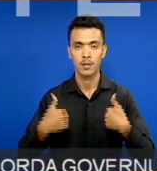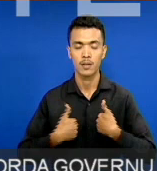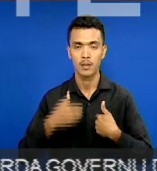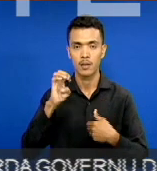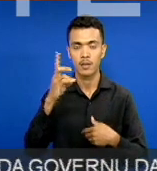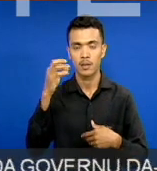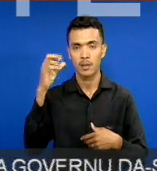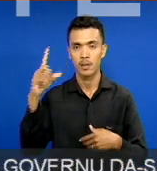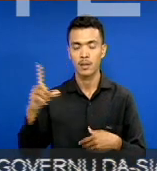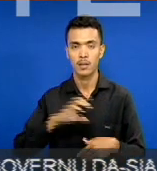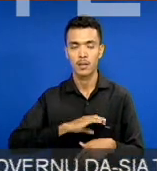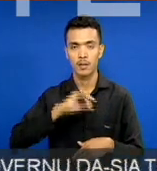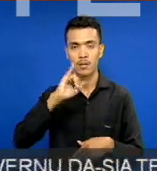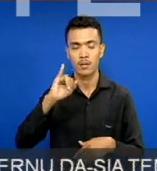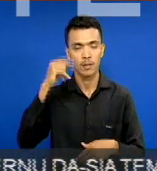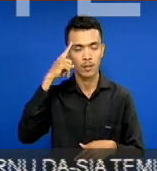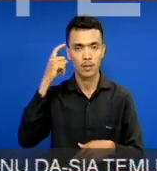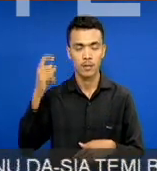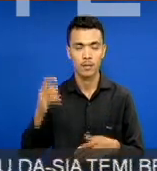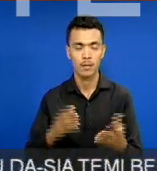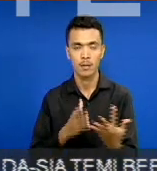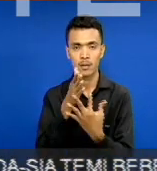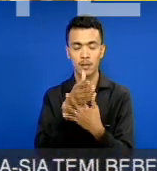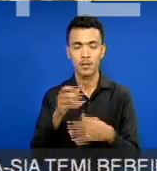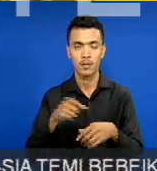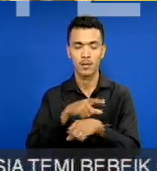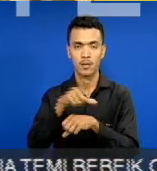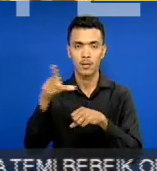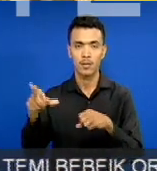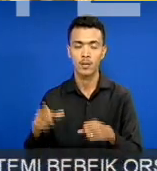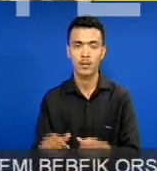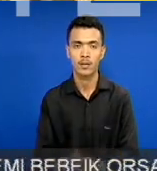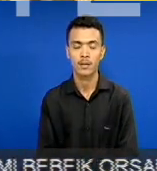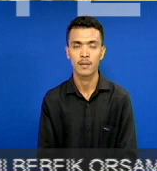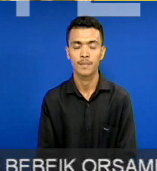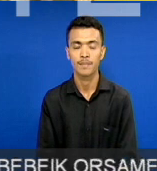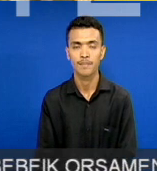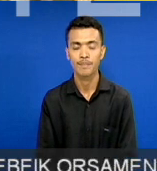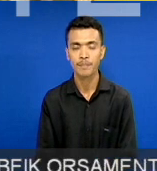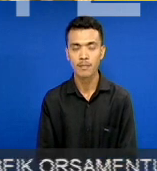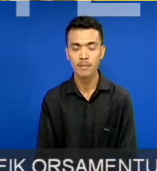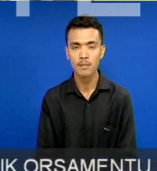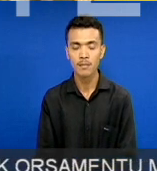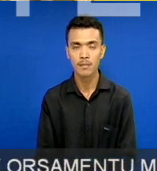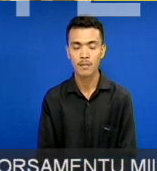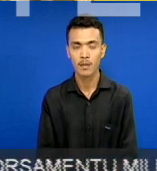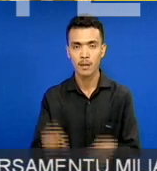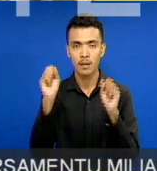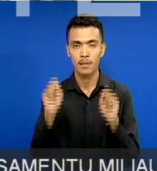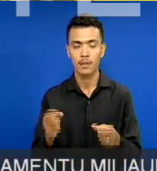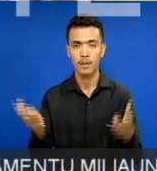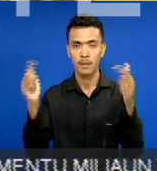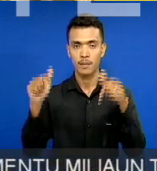kai kuline dia, tama ita ini uza asesu lokal, ia sita uza intranet, antau bele mai hola ini awara,